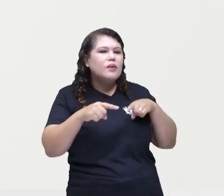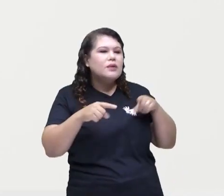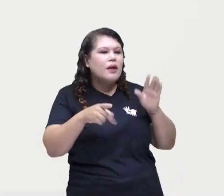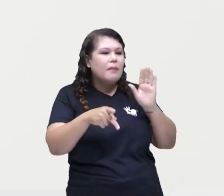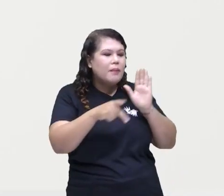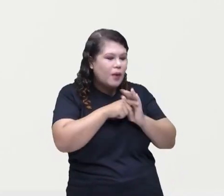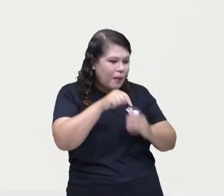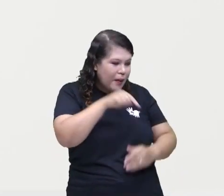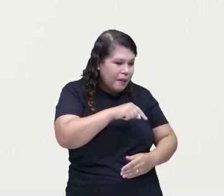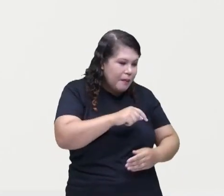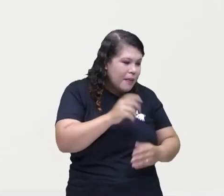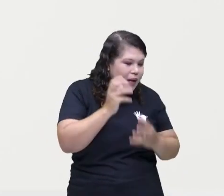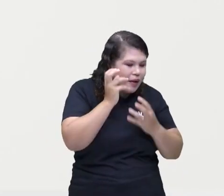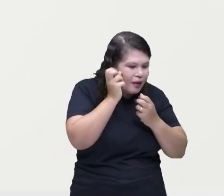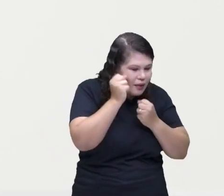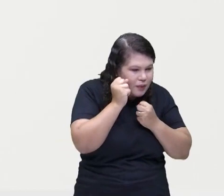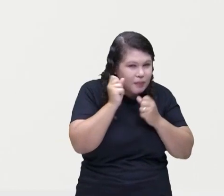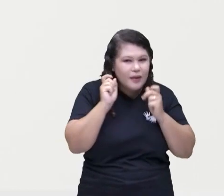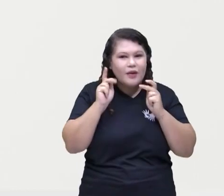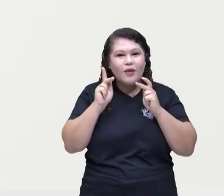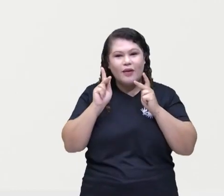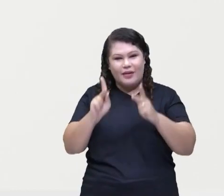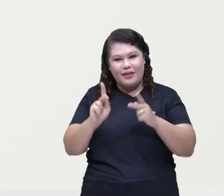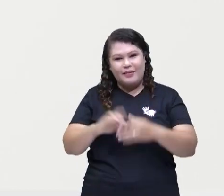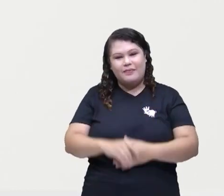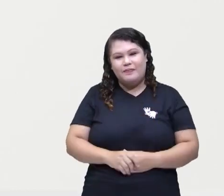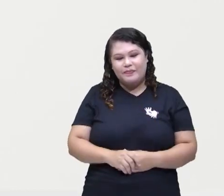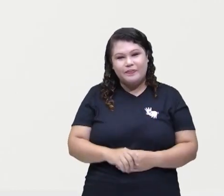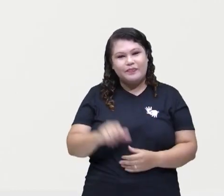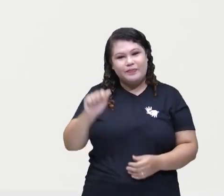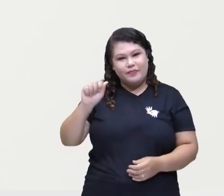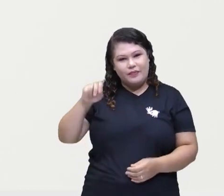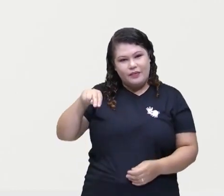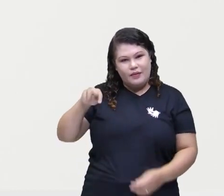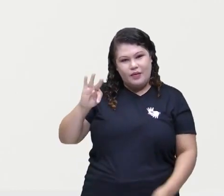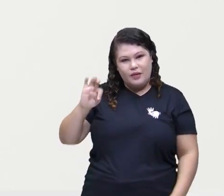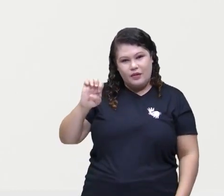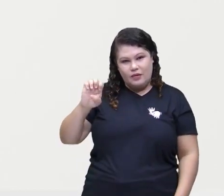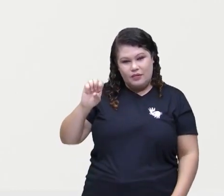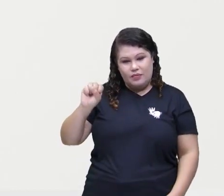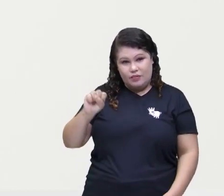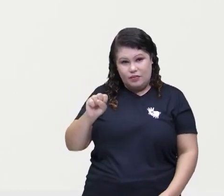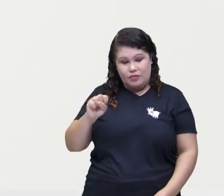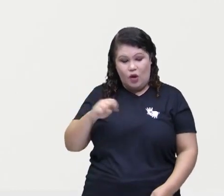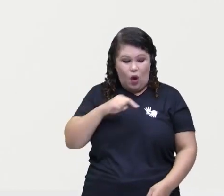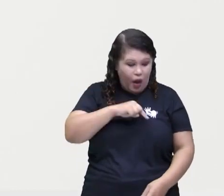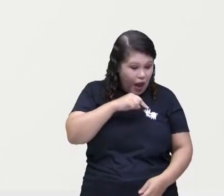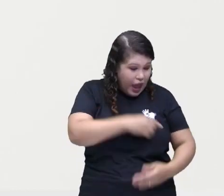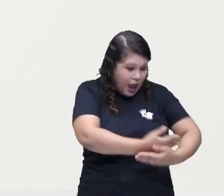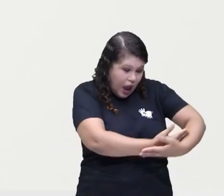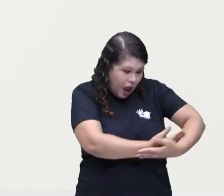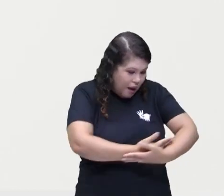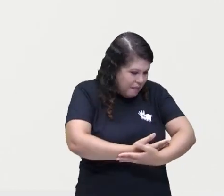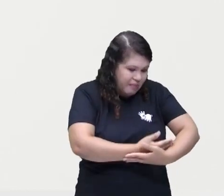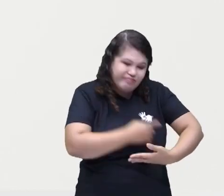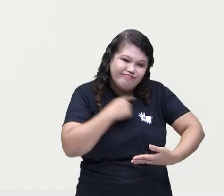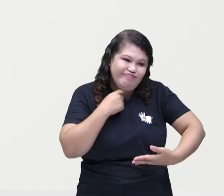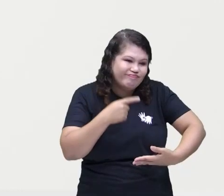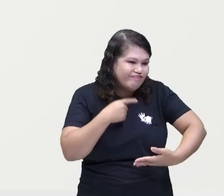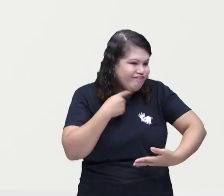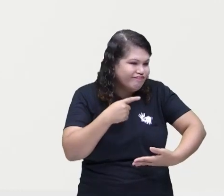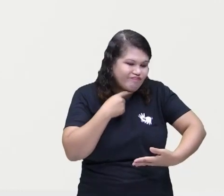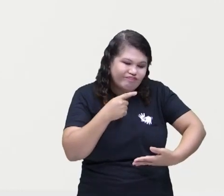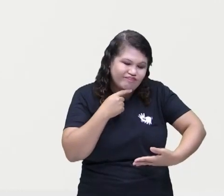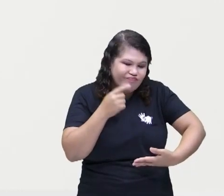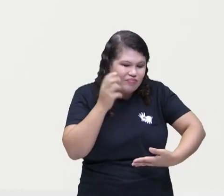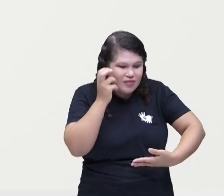antes significa o quê? Que antes o bebê não conseguia dormir sem a